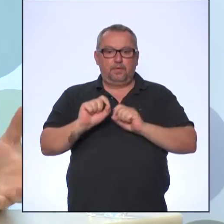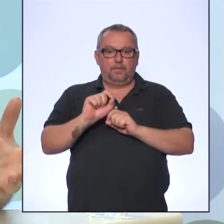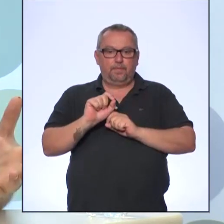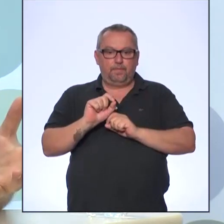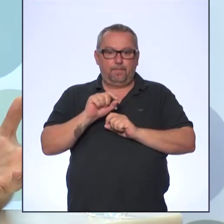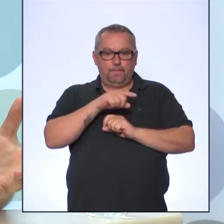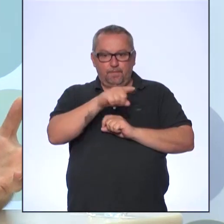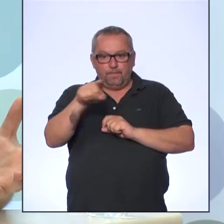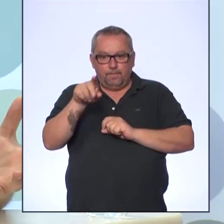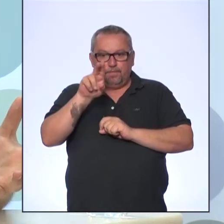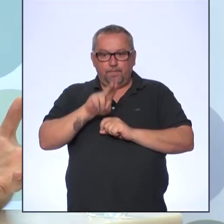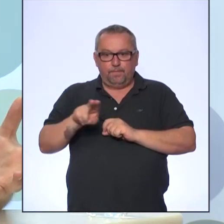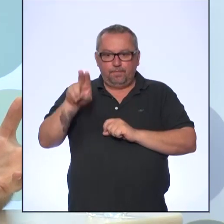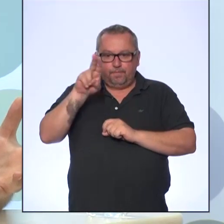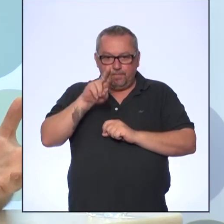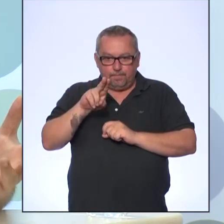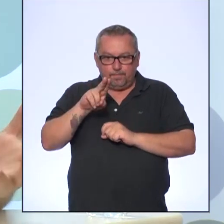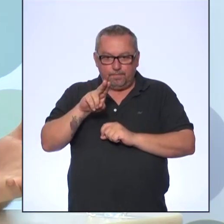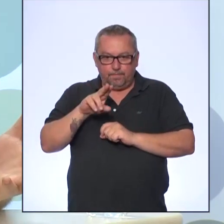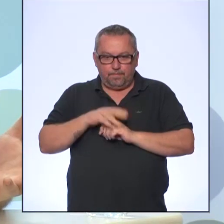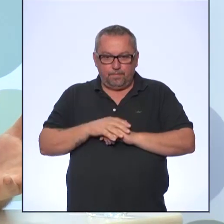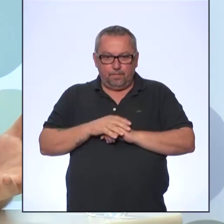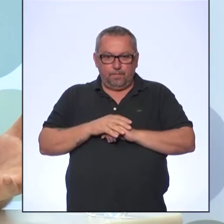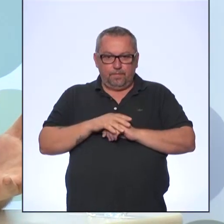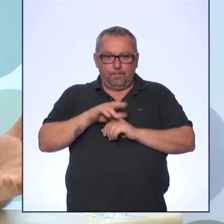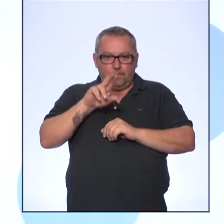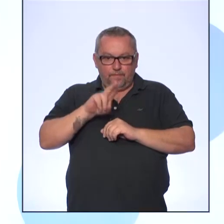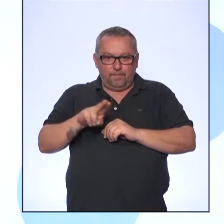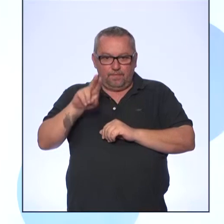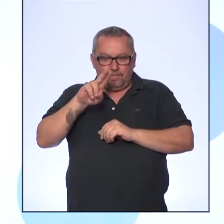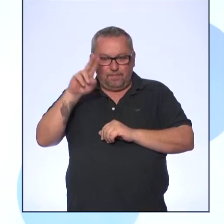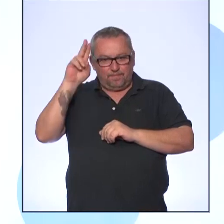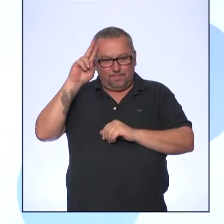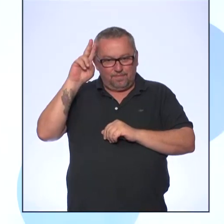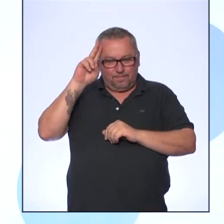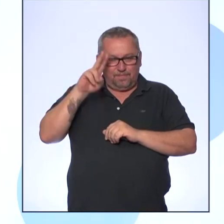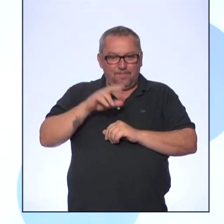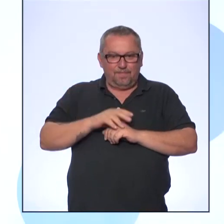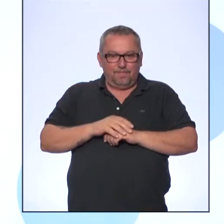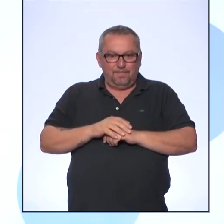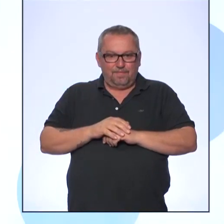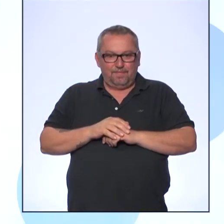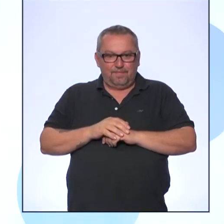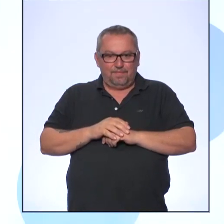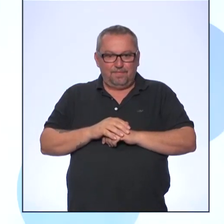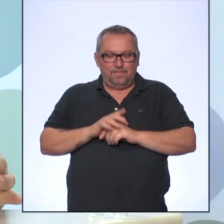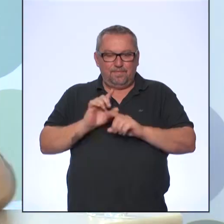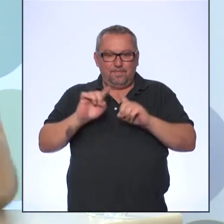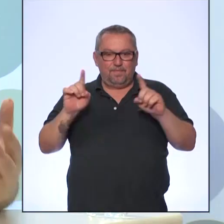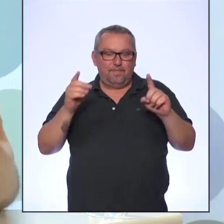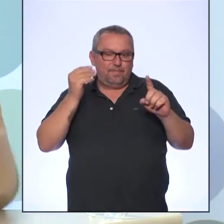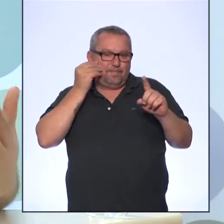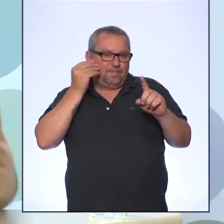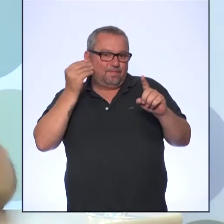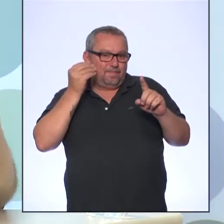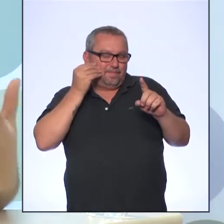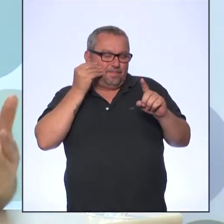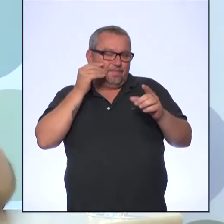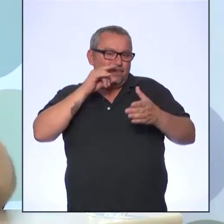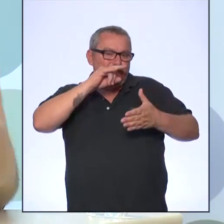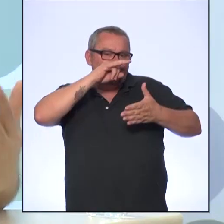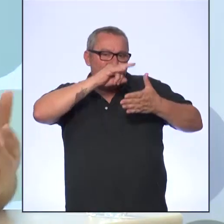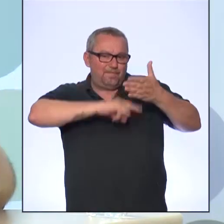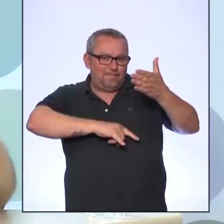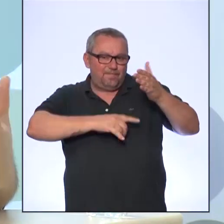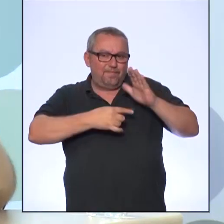E você vai utilizar a sua atitude historiadora, a gente sempre fala da atitude historiadora, não é, Sim. Priscila? Para tentar entender o que que esses documentos